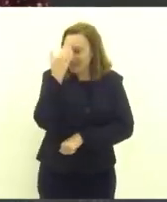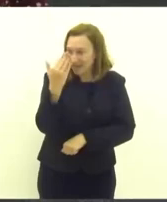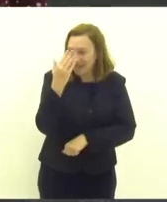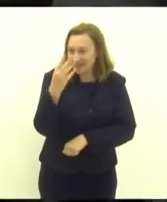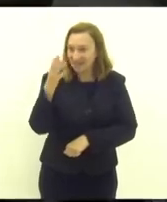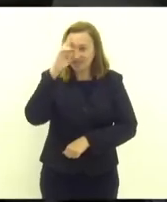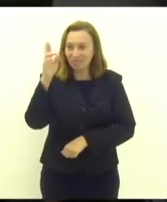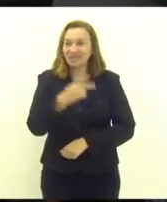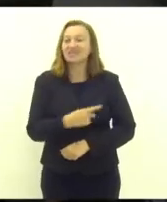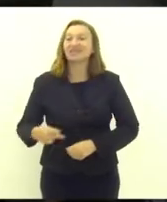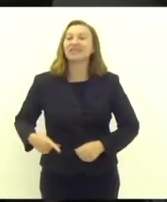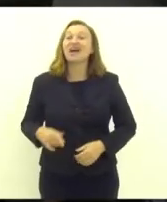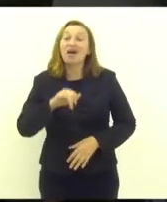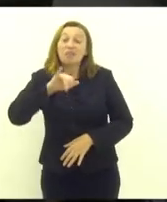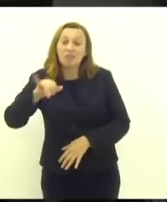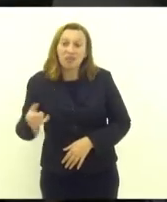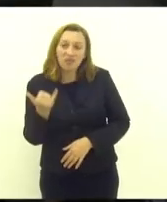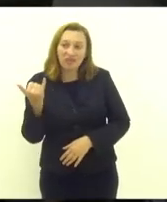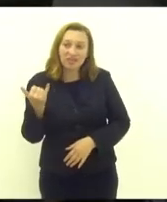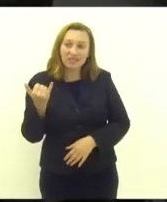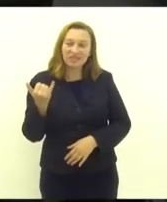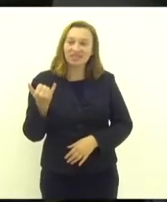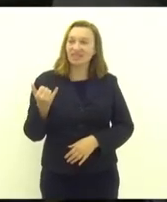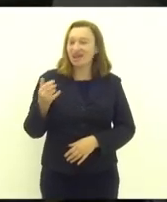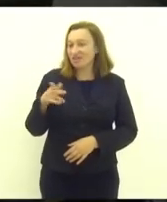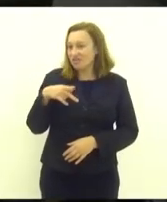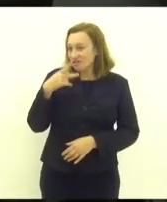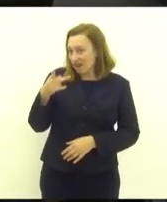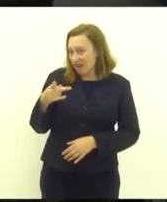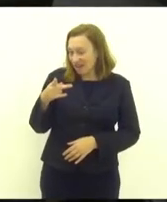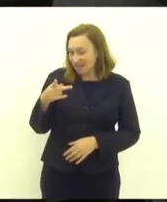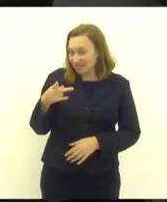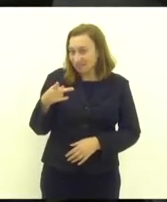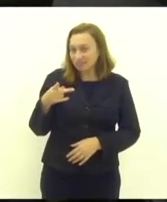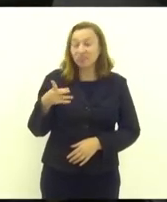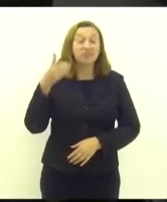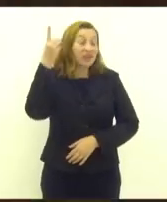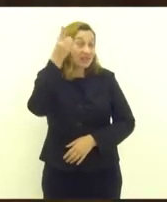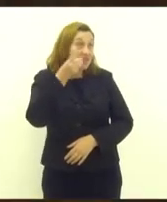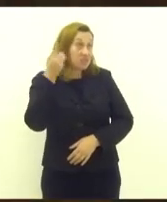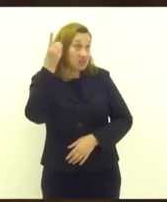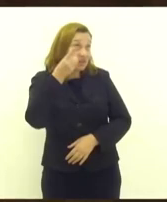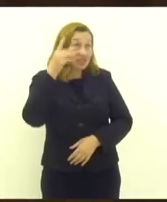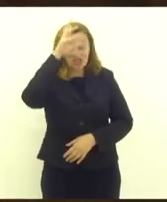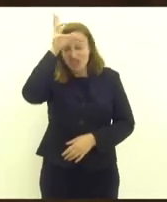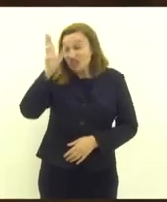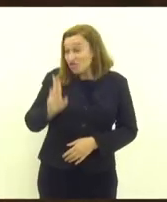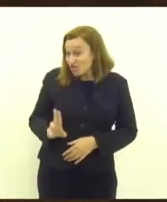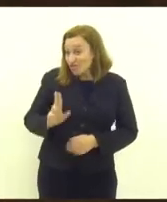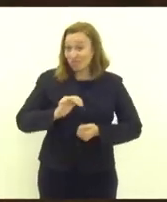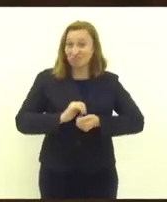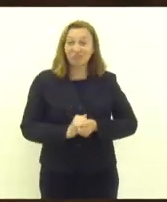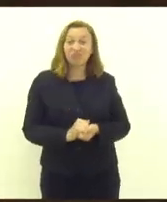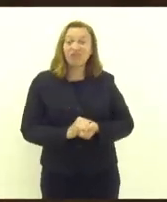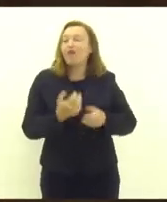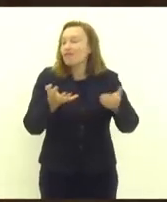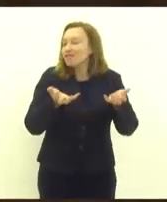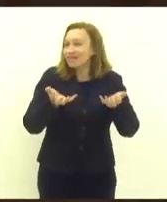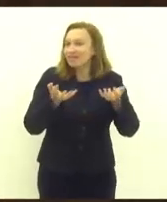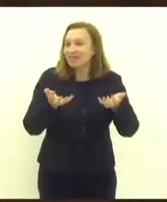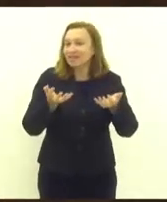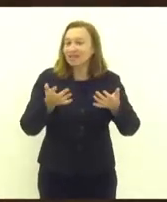Presidente aproveitando a deixa aberta pela nobilíssima deputada tia Ju queria